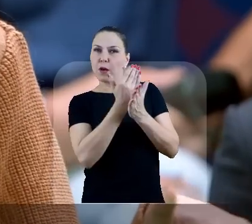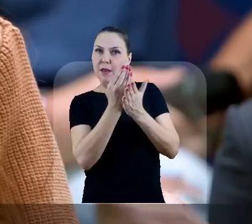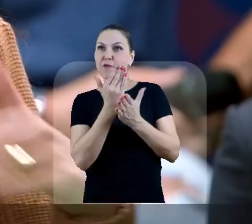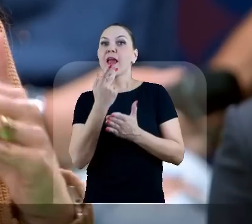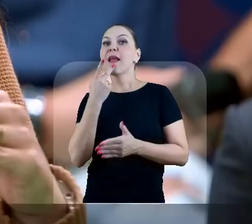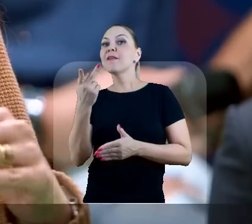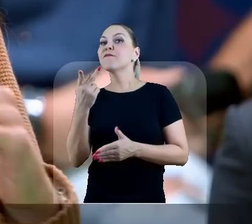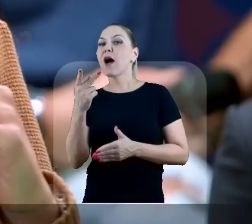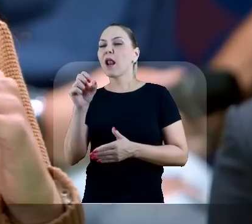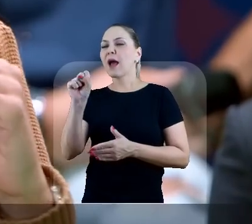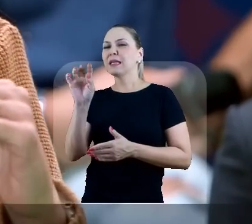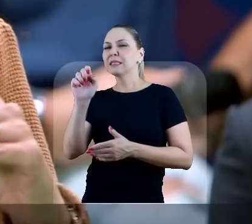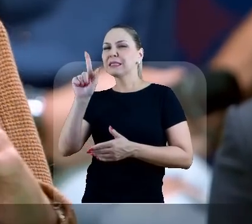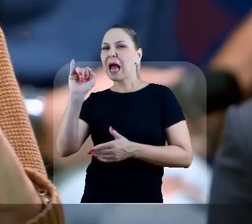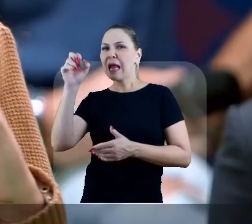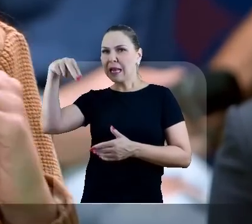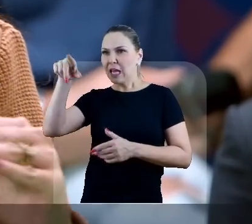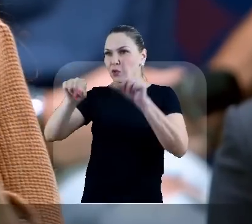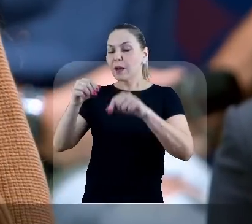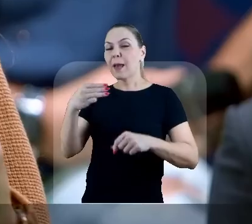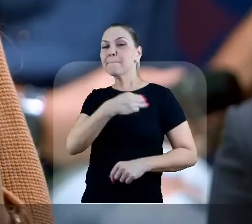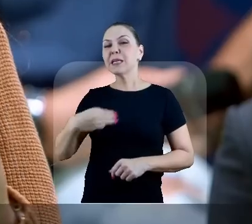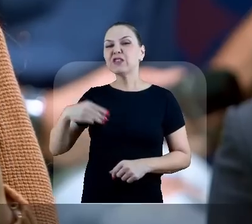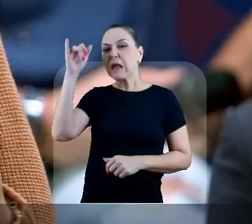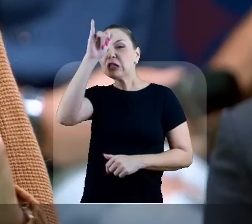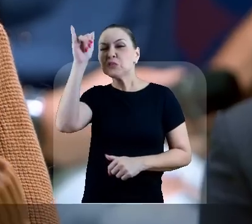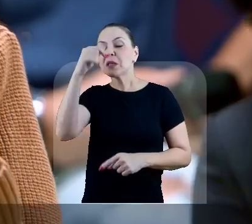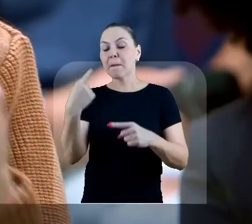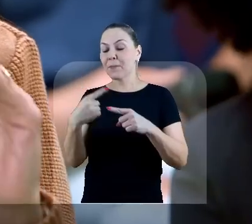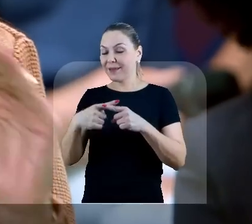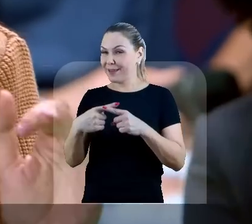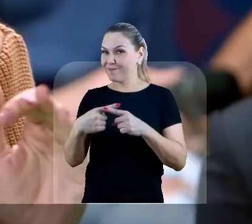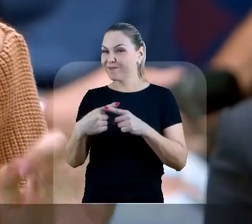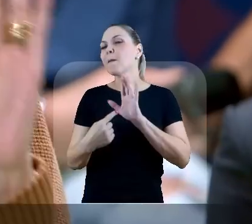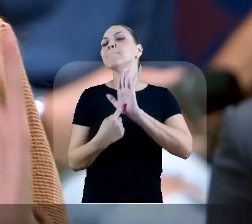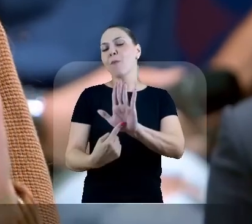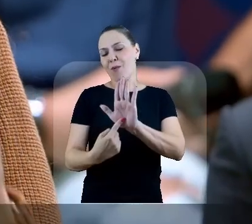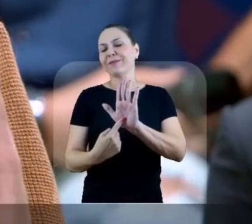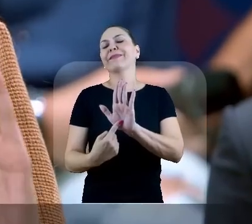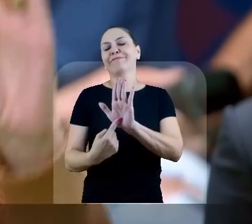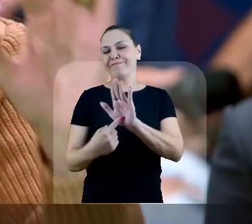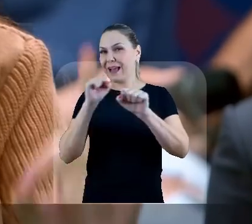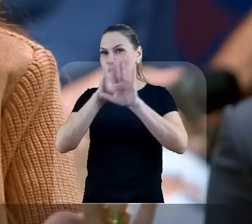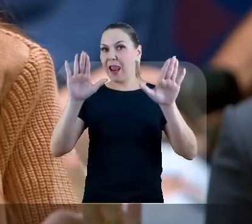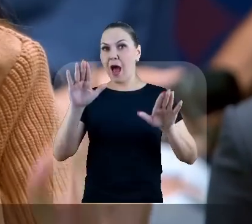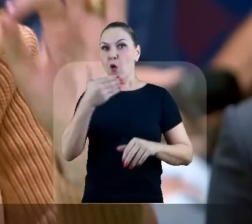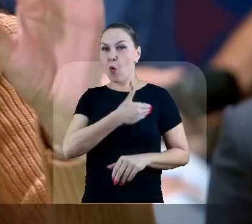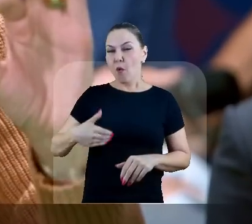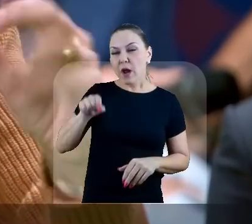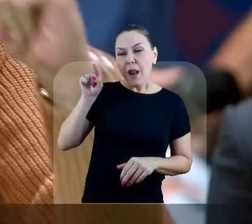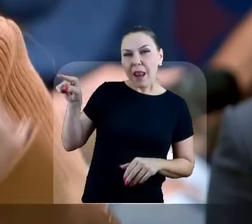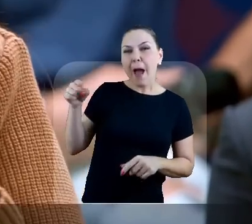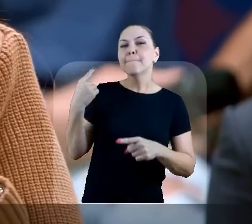que o Stalin escolhia sempre os ministros mais idiotas possíveis, para ficar muito claro que qualquer pessoa no governo dele